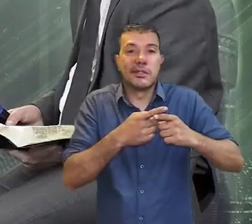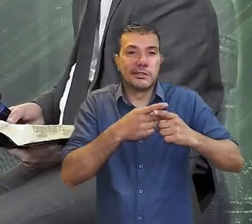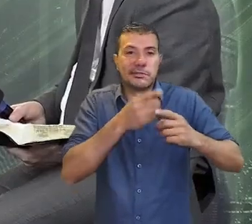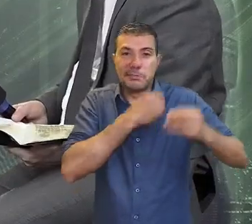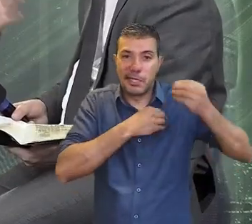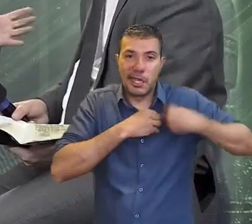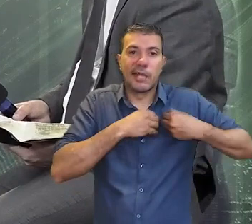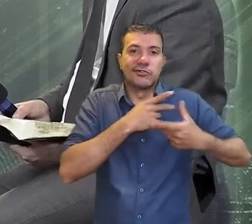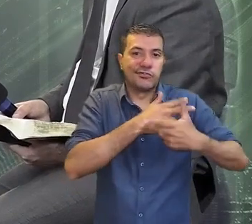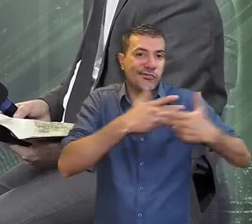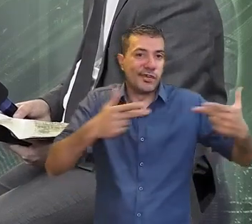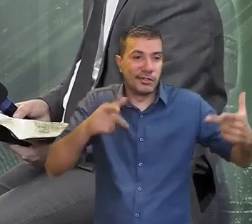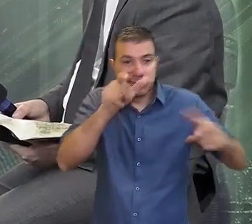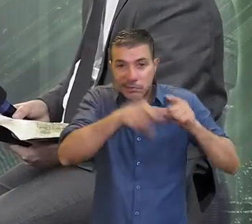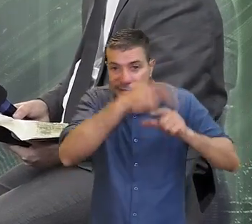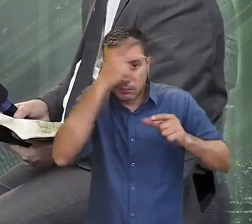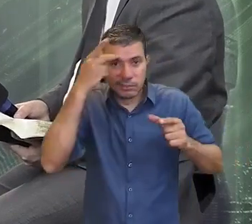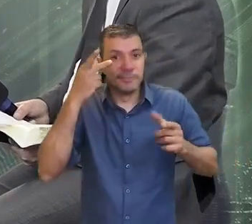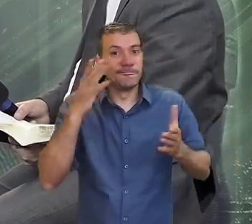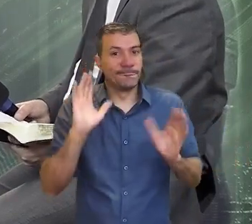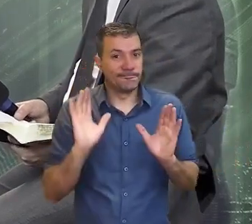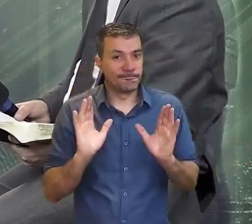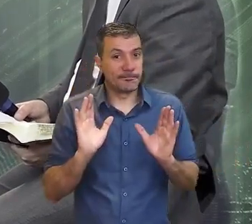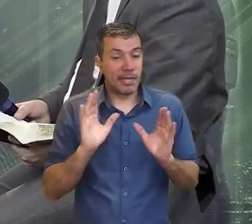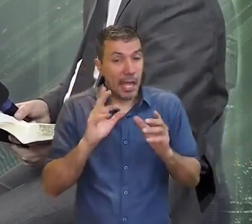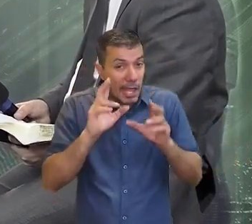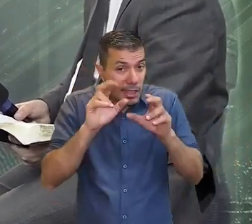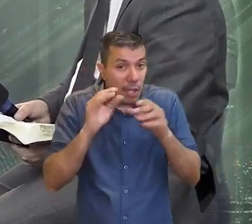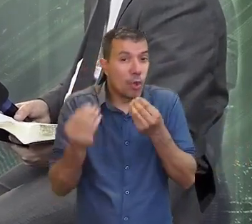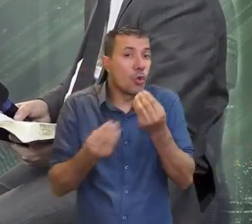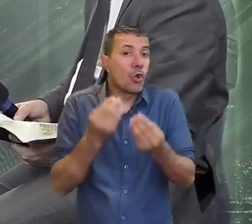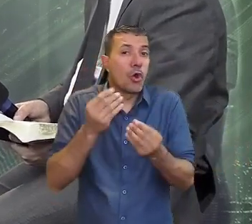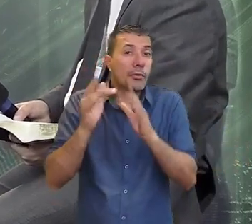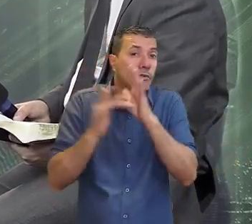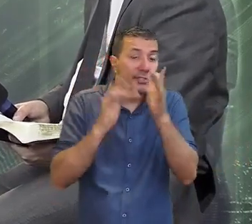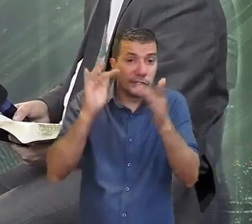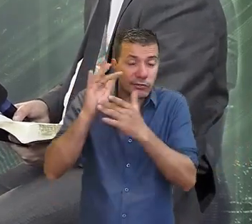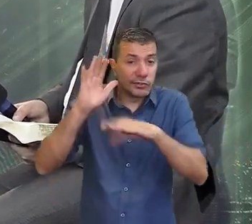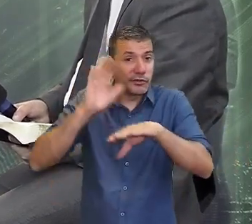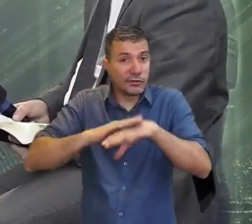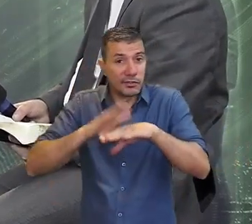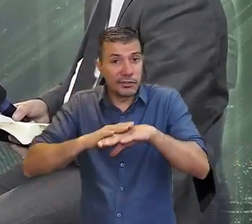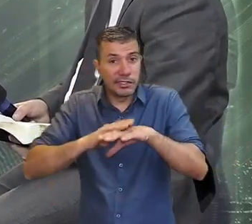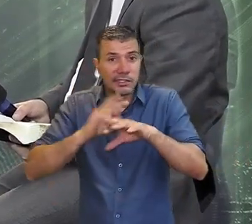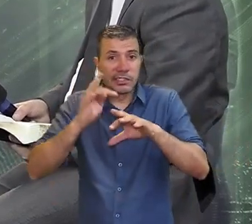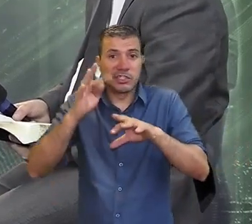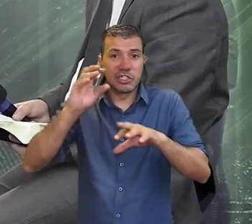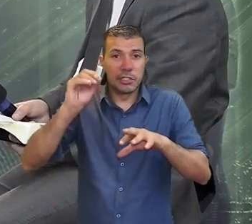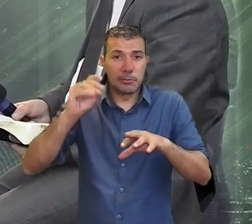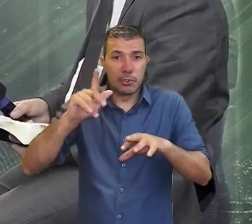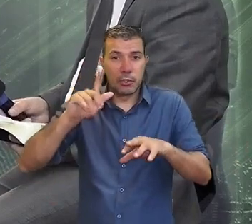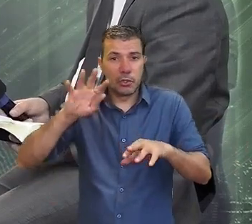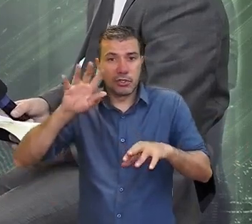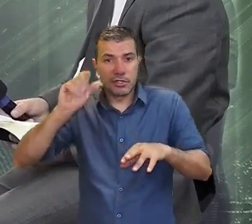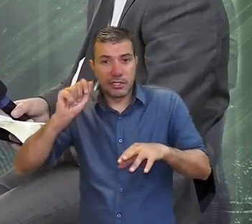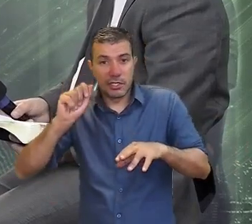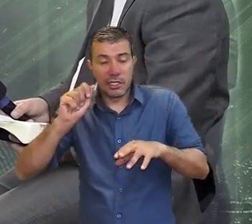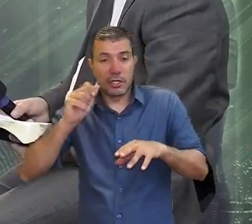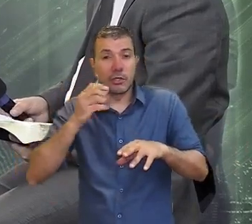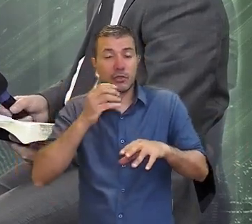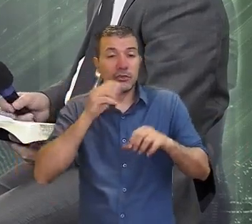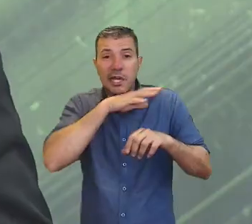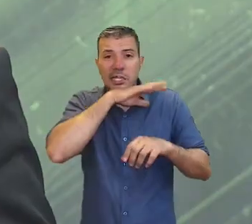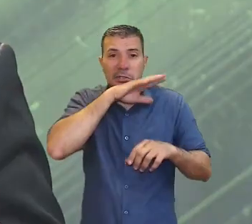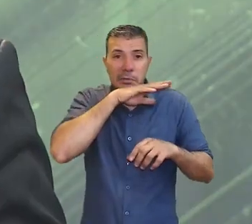obrigado. E a última pergunta aqui, para nós finalizarmos esse tema, como Jesus cumpriu a tipologia dos animais mortos no santuário? Vamos ajudar